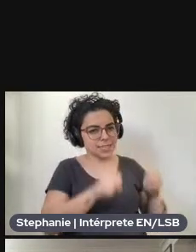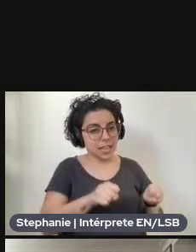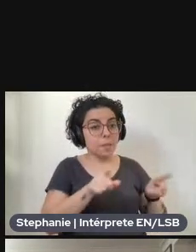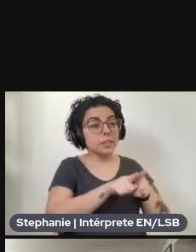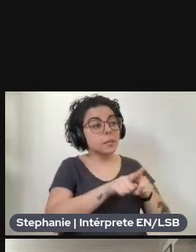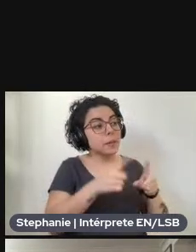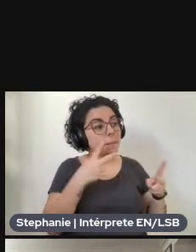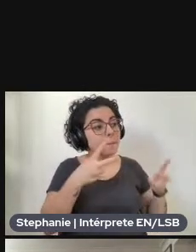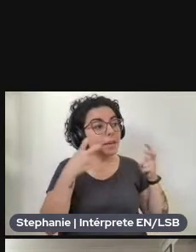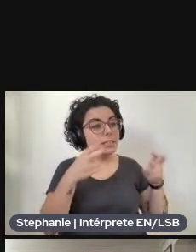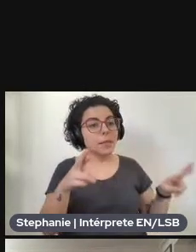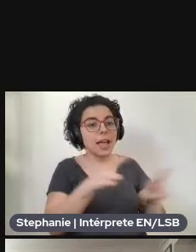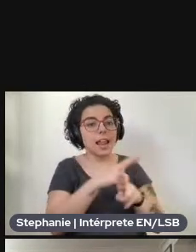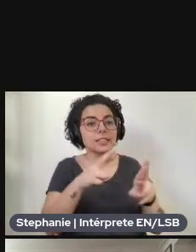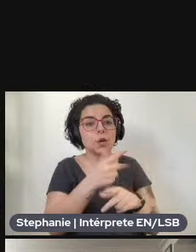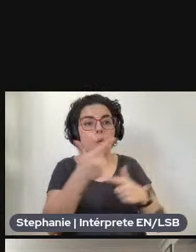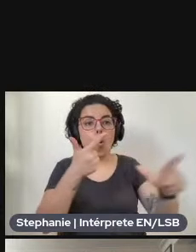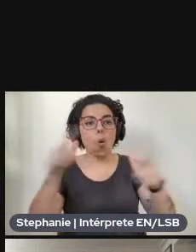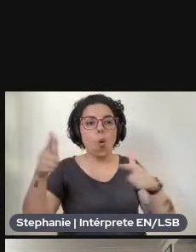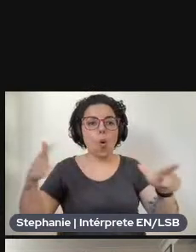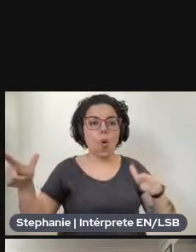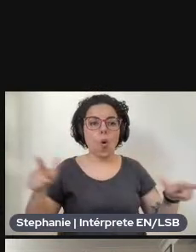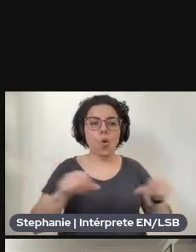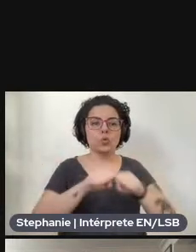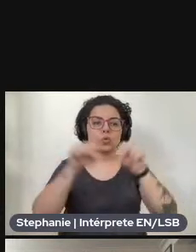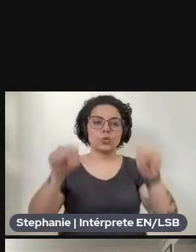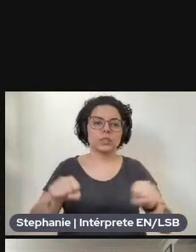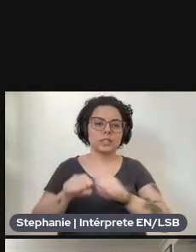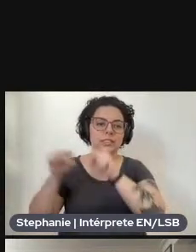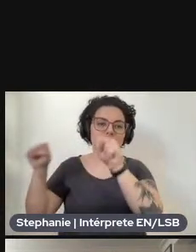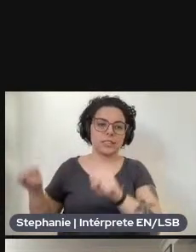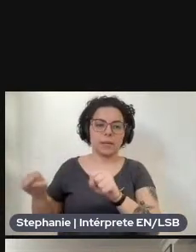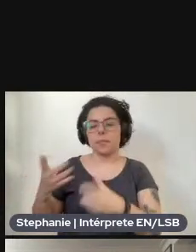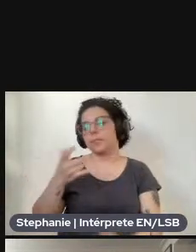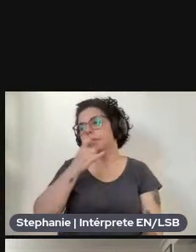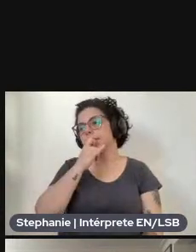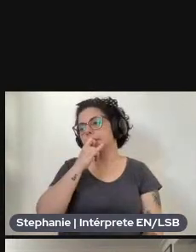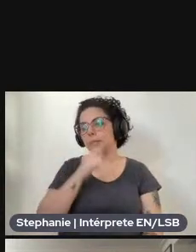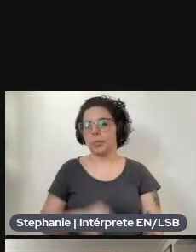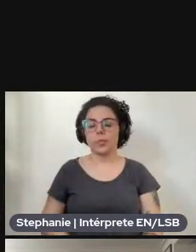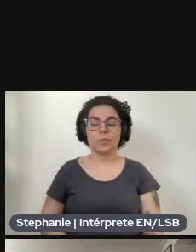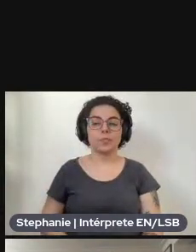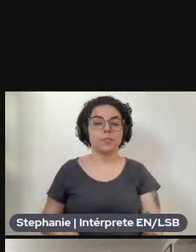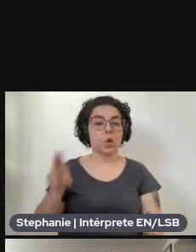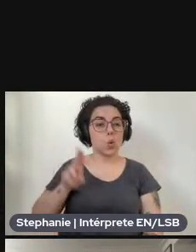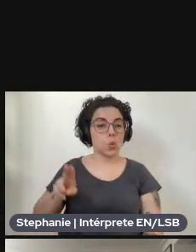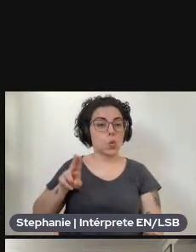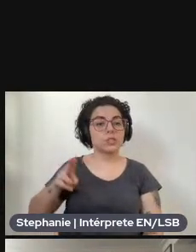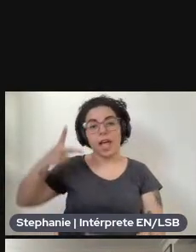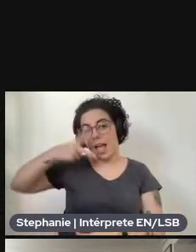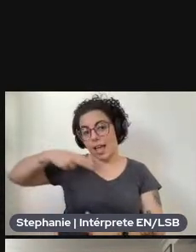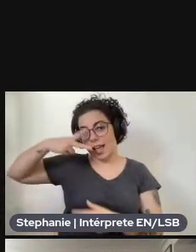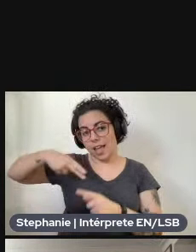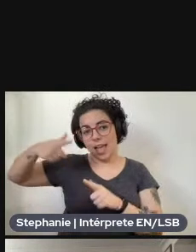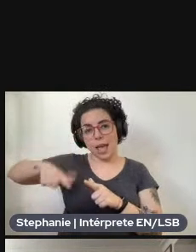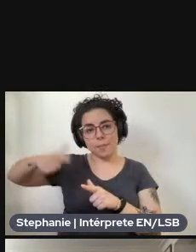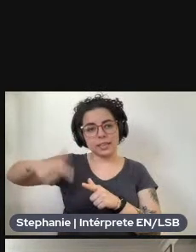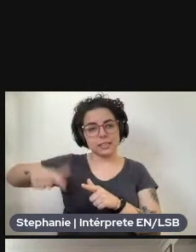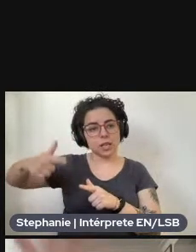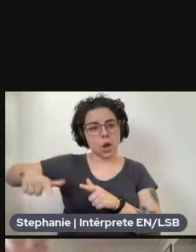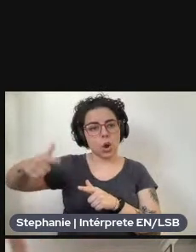Em relação, por exemplo, com o sistema e uso da repetição, em relação com